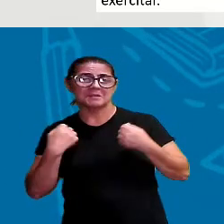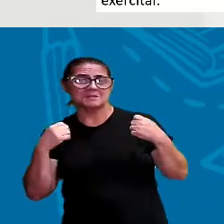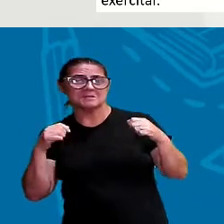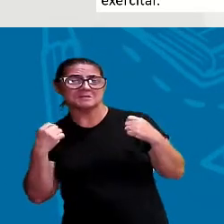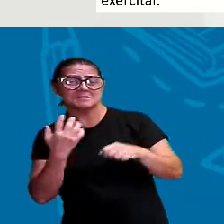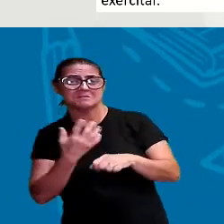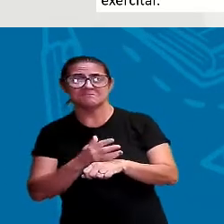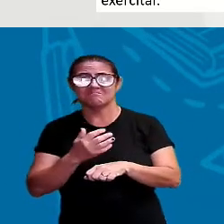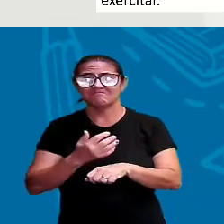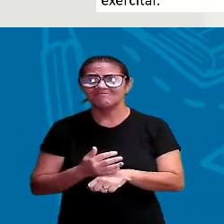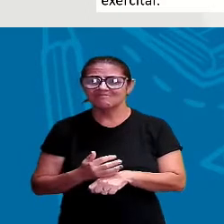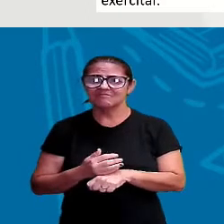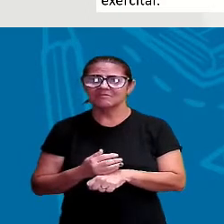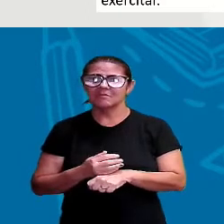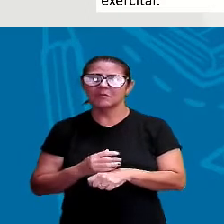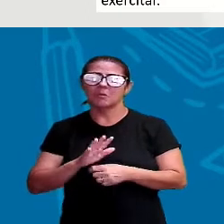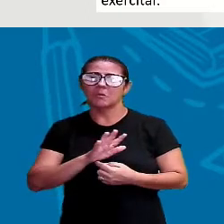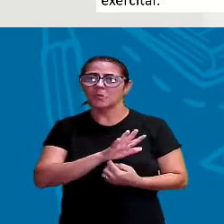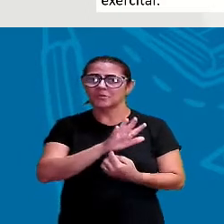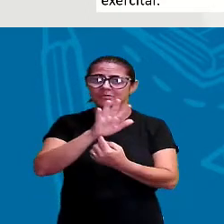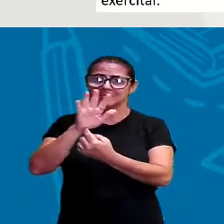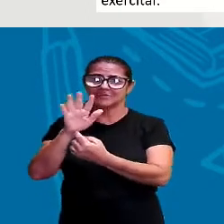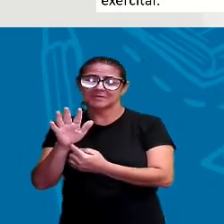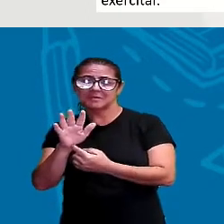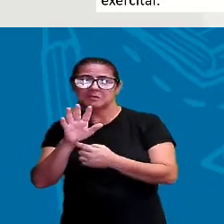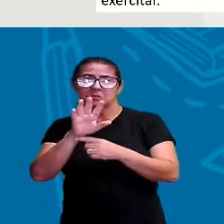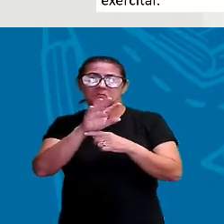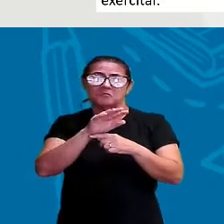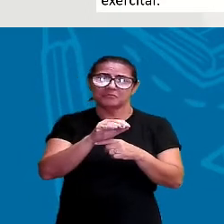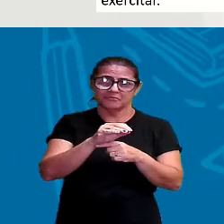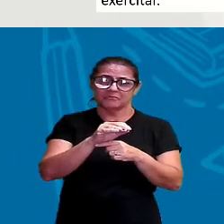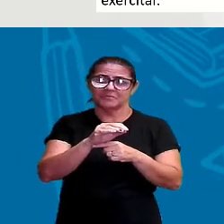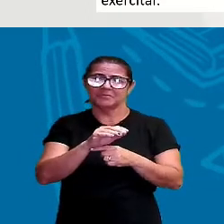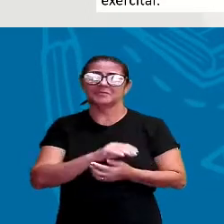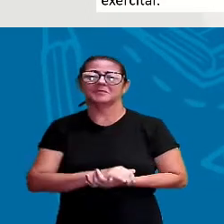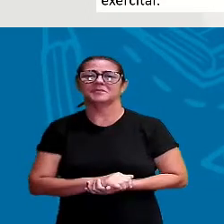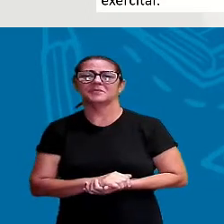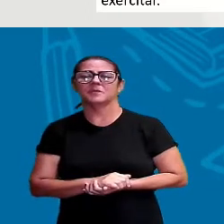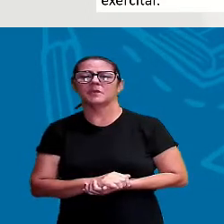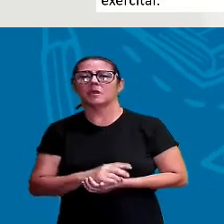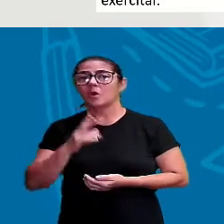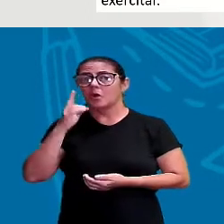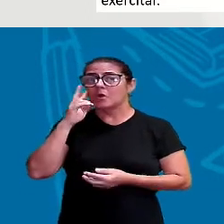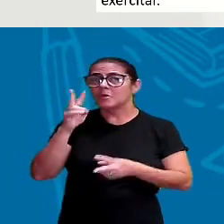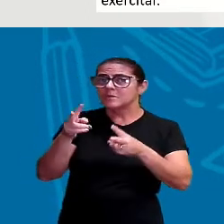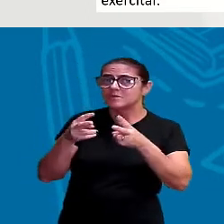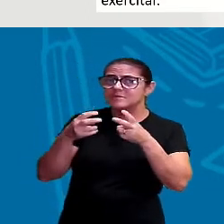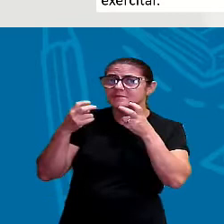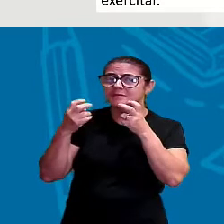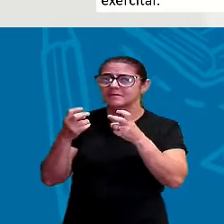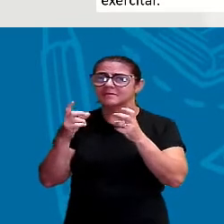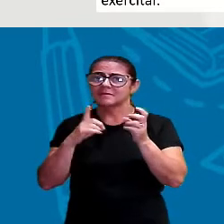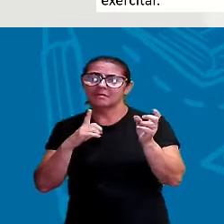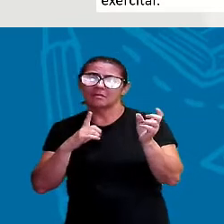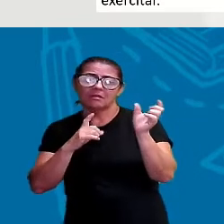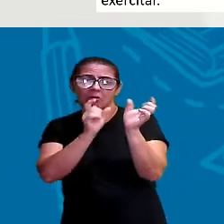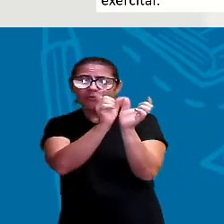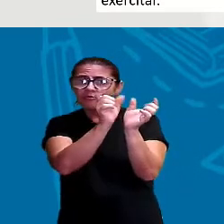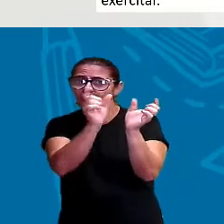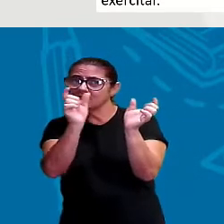aí? A imagem, então você pode observar. Outra coisa básica, dá uma olhada porque a gente tem um formato